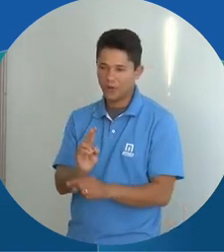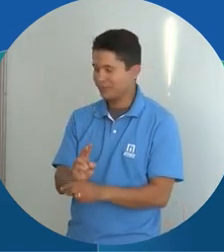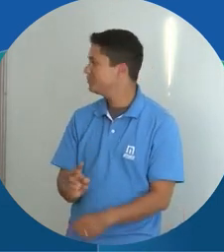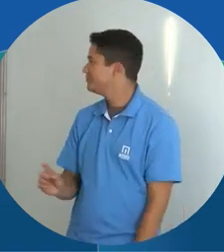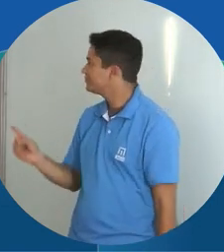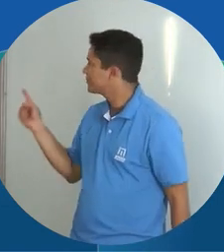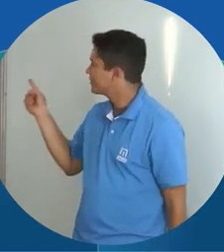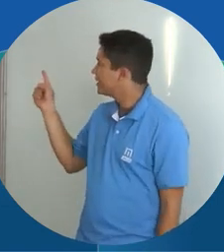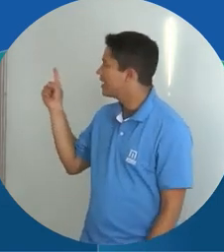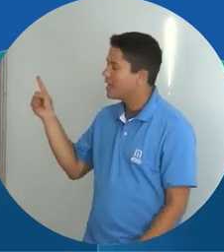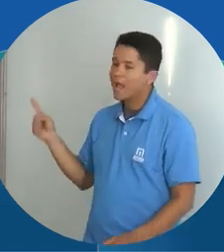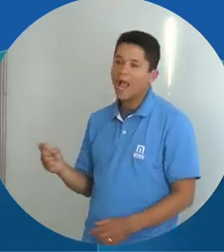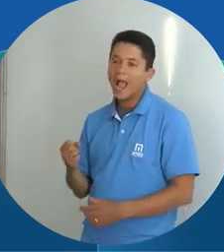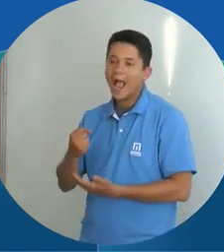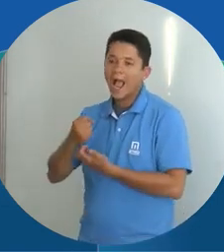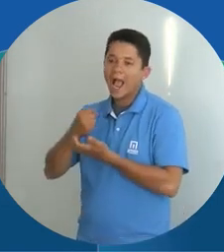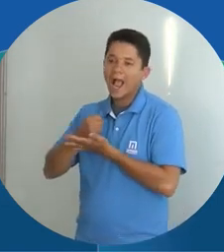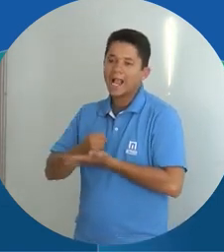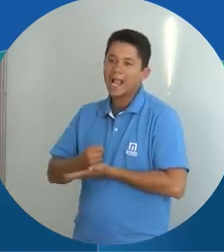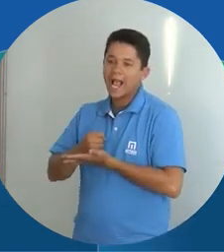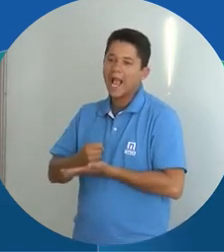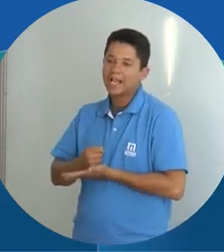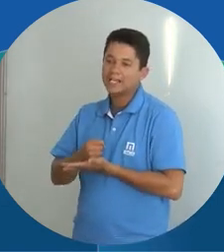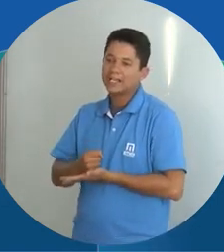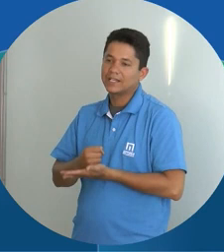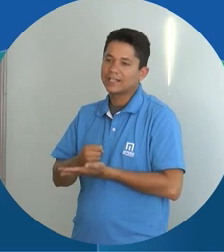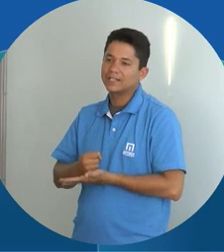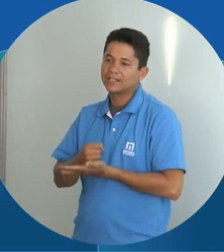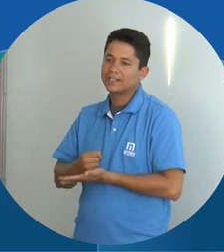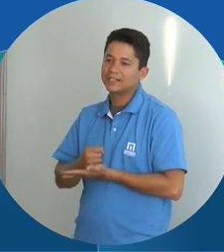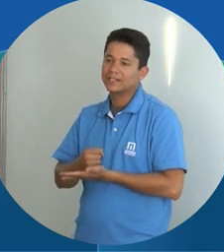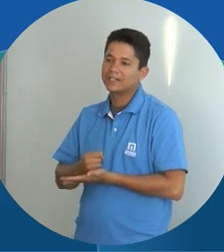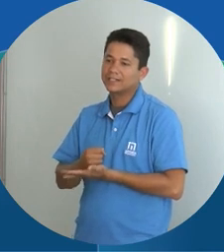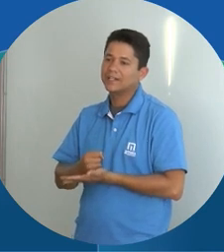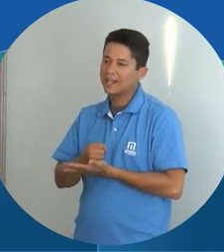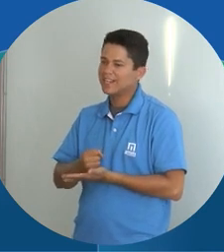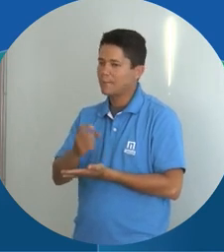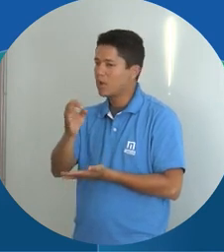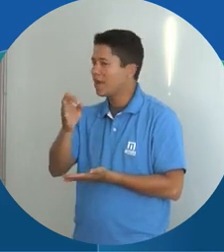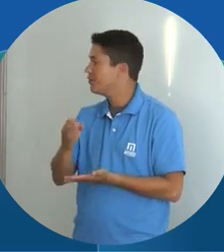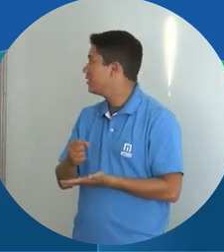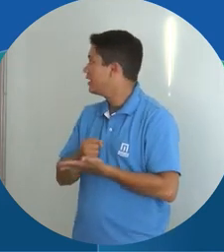muito elevadas também, e a possibilidade de fazer as estacas próximo